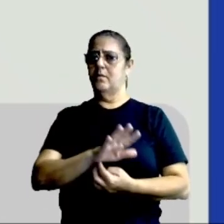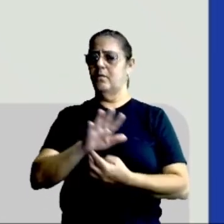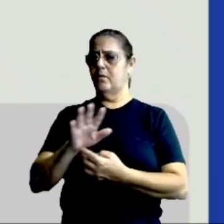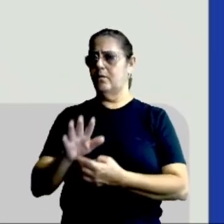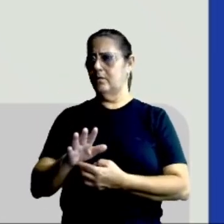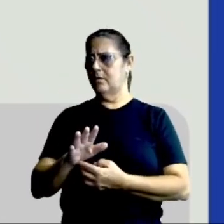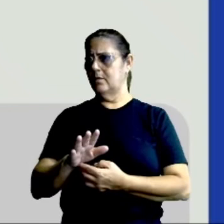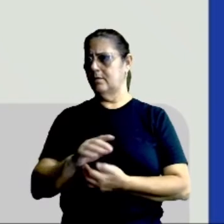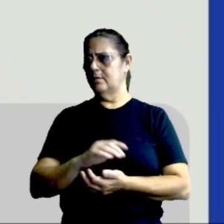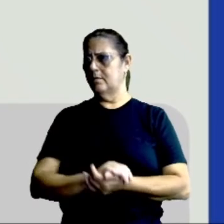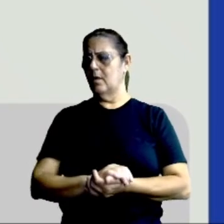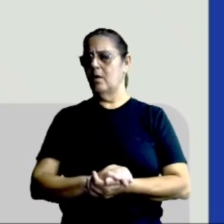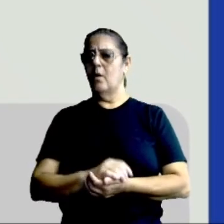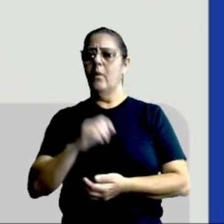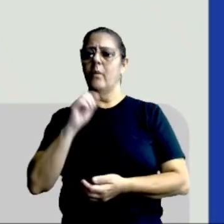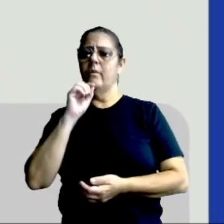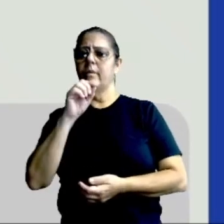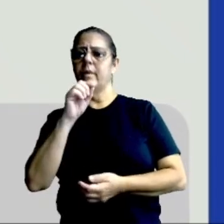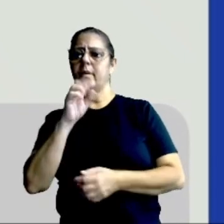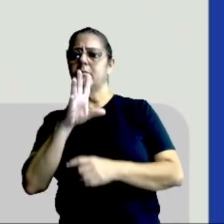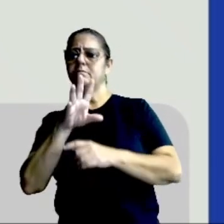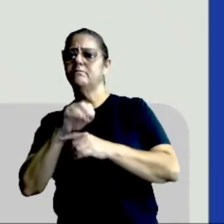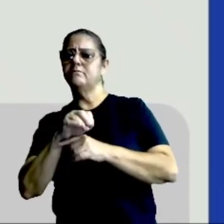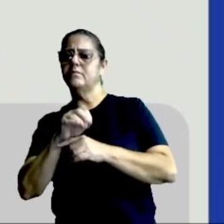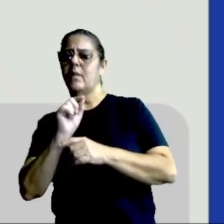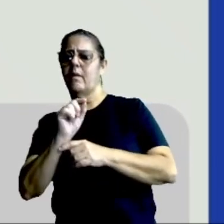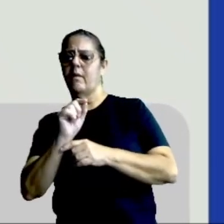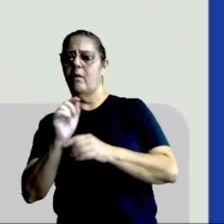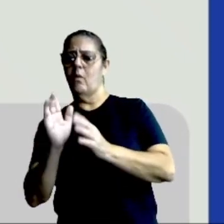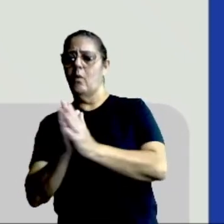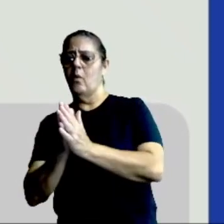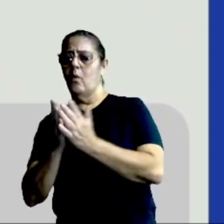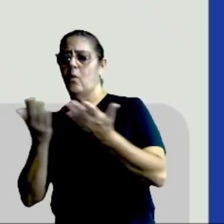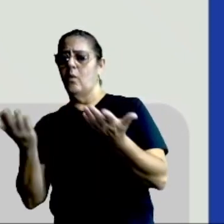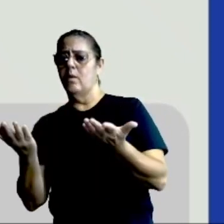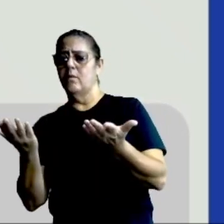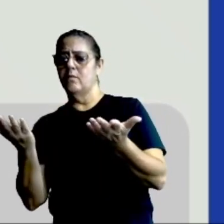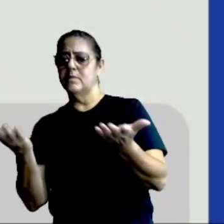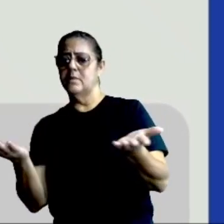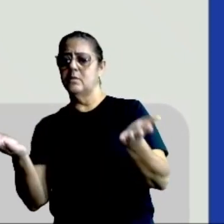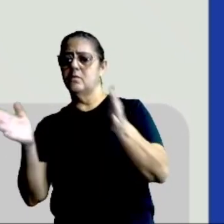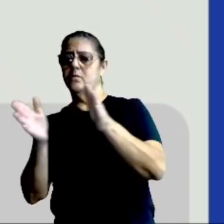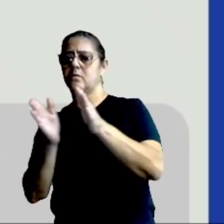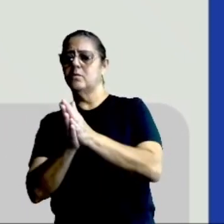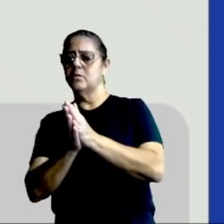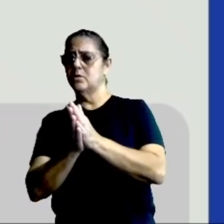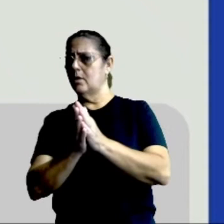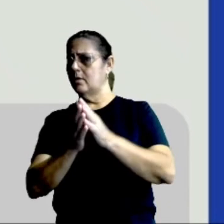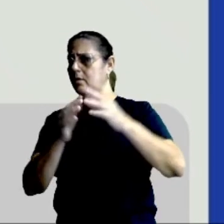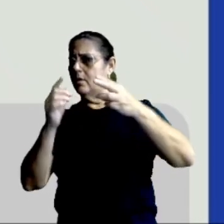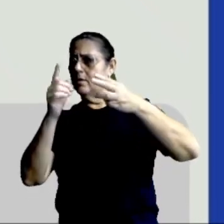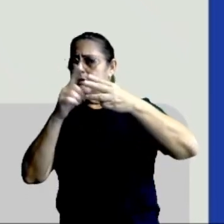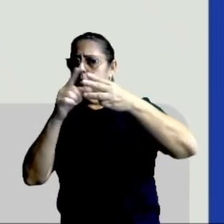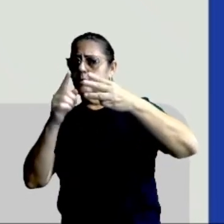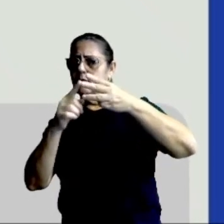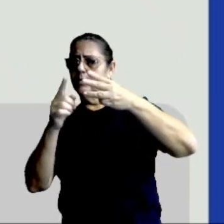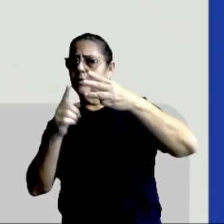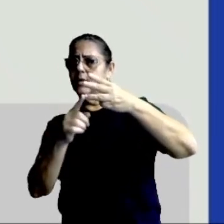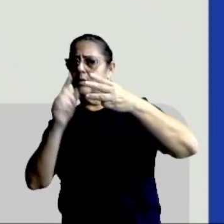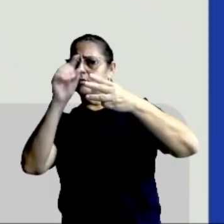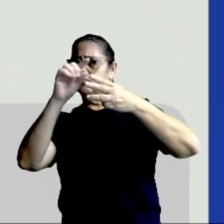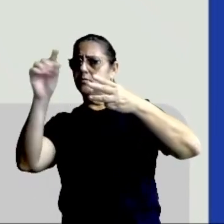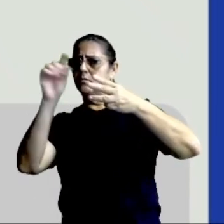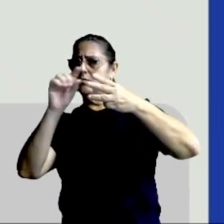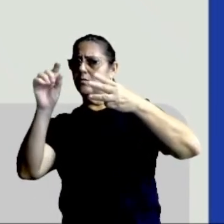é, dá uma olhadinha na imagem, porque aí é um livro e o livro sendo fechado. Então, qual dessas três opções a